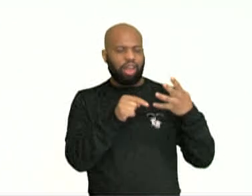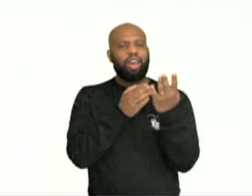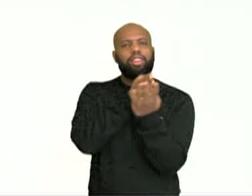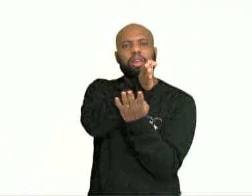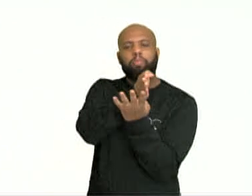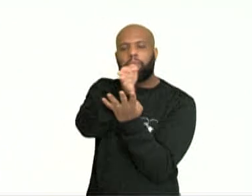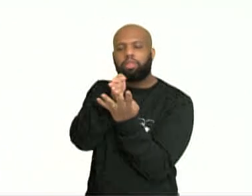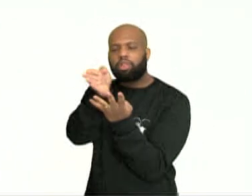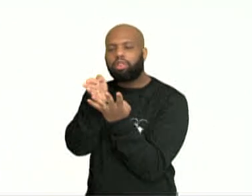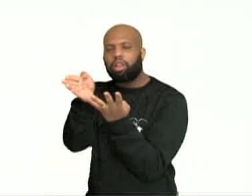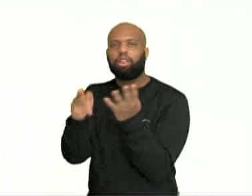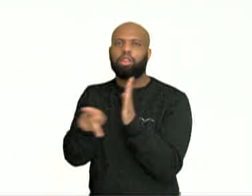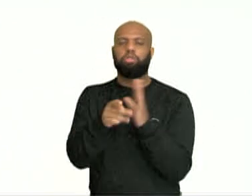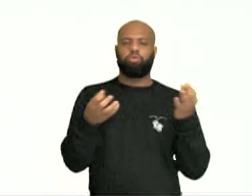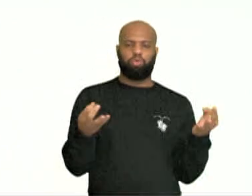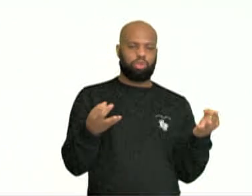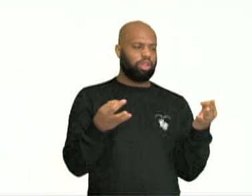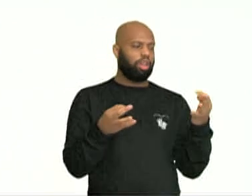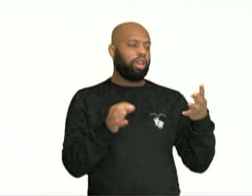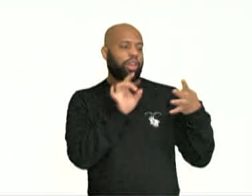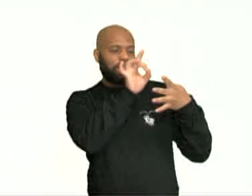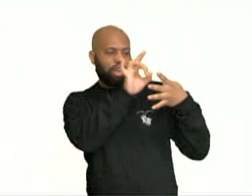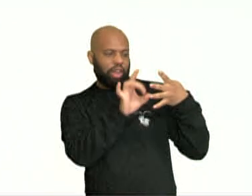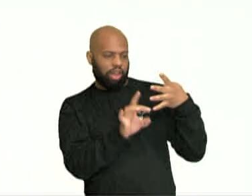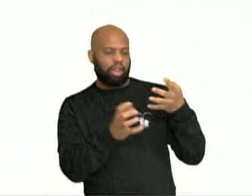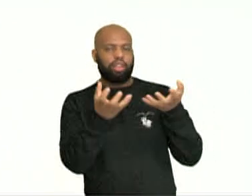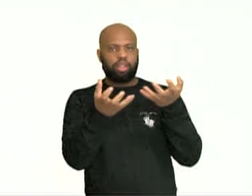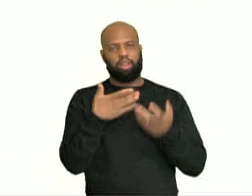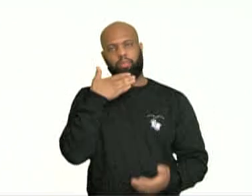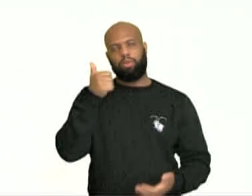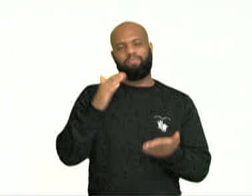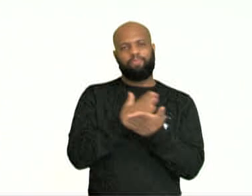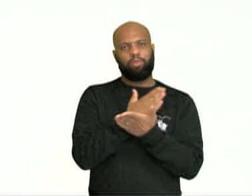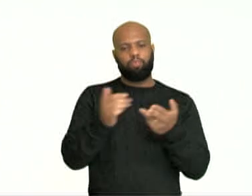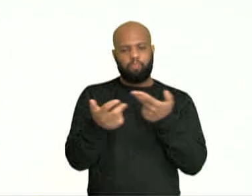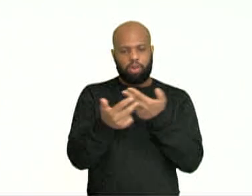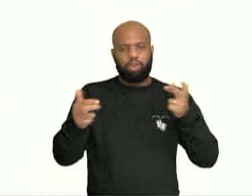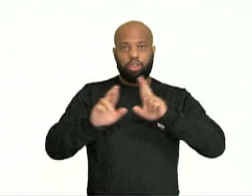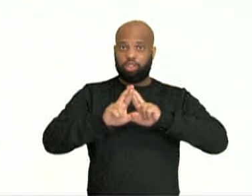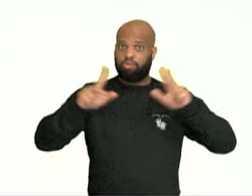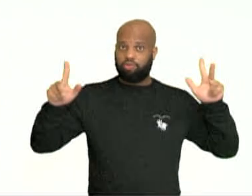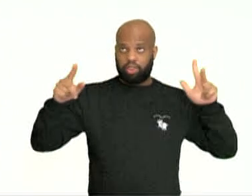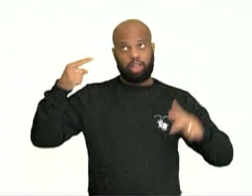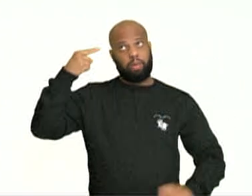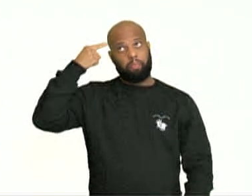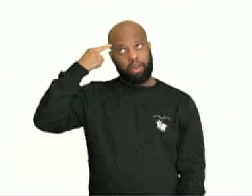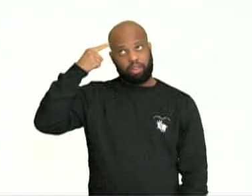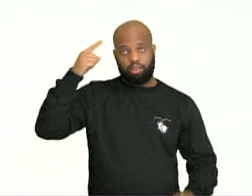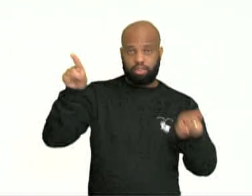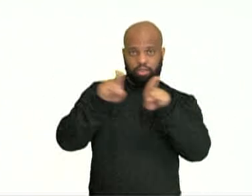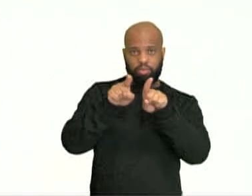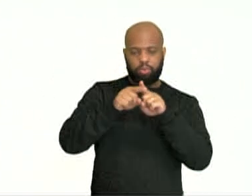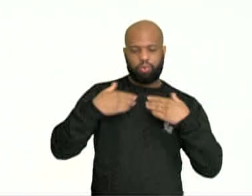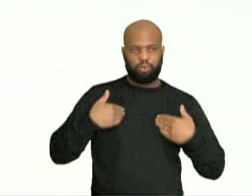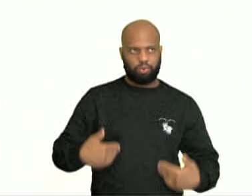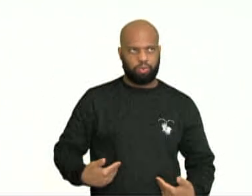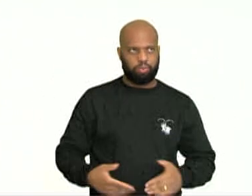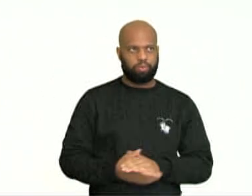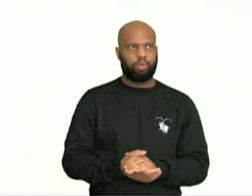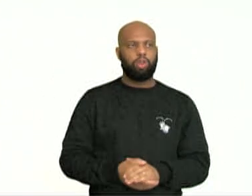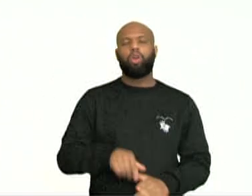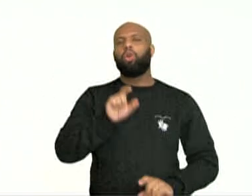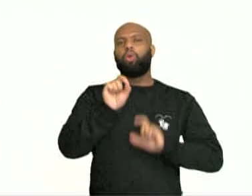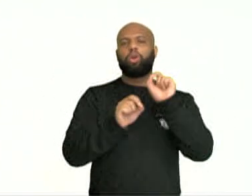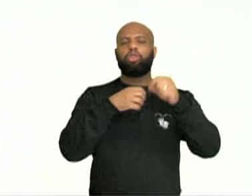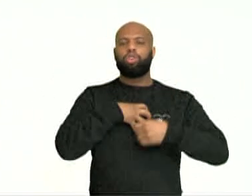busca melhorar alguma coisa diferente na parte física ou na parte mental de vocês. O ideal é que exista